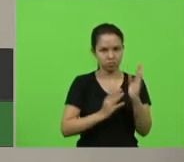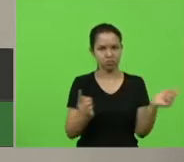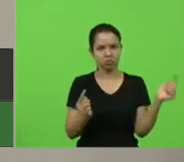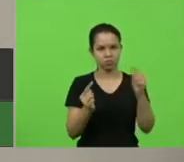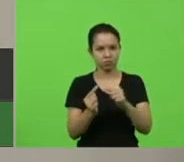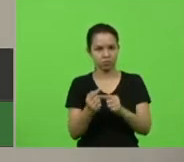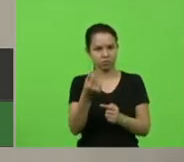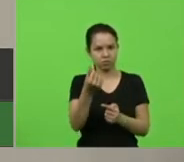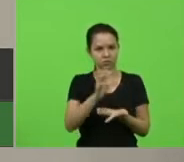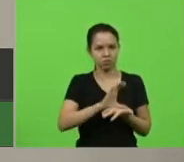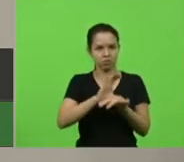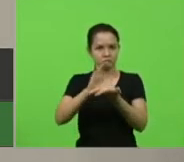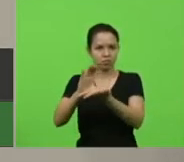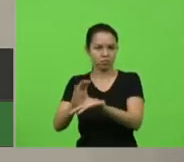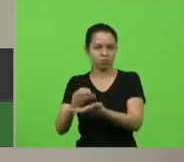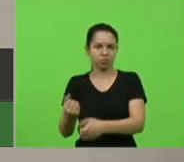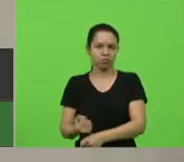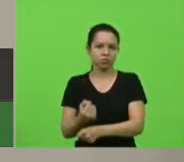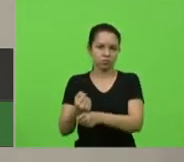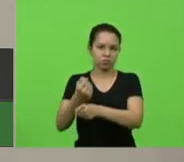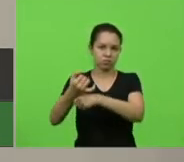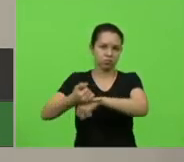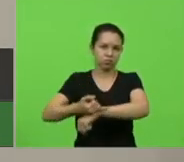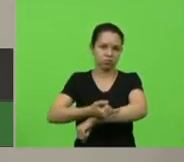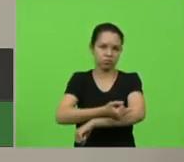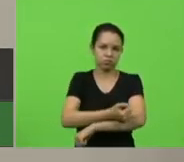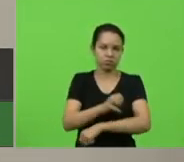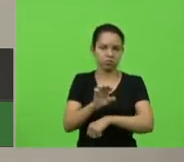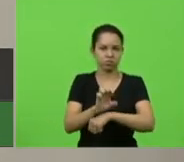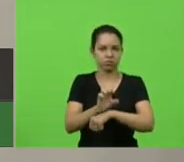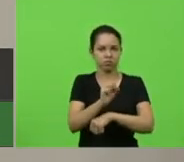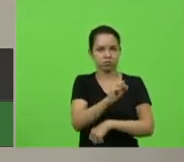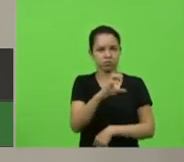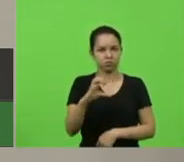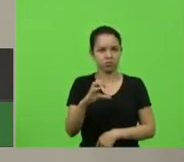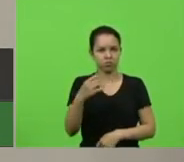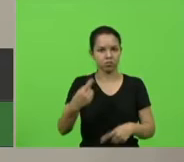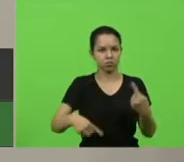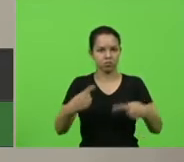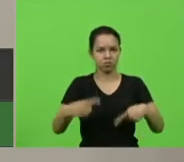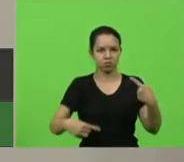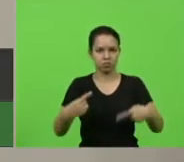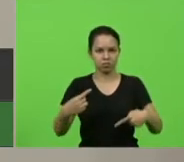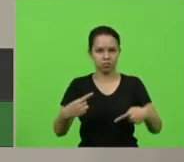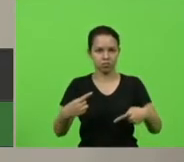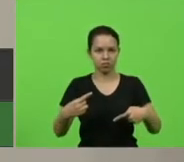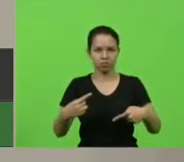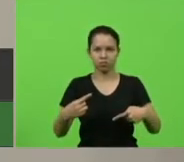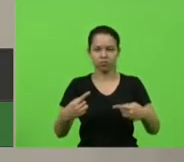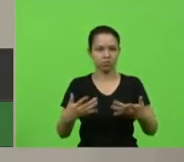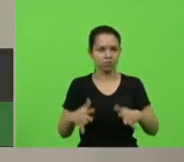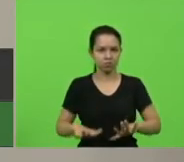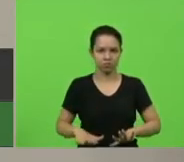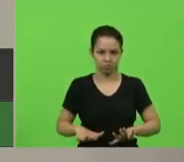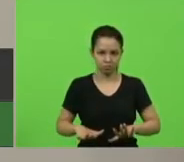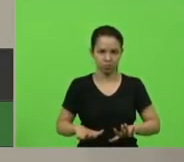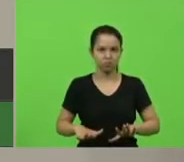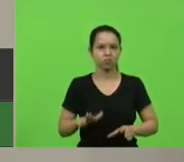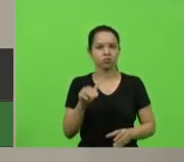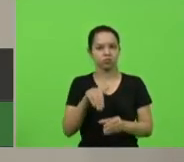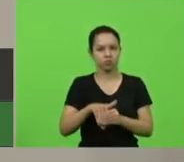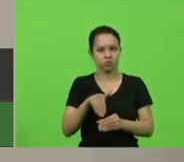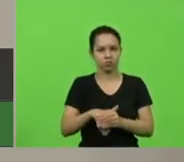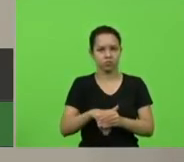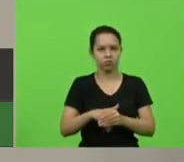serão realizados nas obras de infraestrutura no estado de Santa Catarina. Em discussão. Não havendo quem queira discutir, é em votação. Deputados